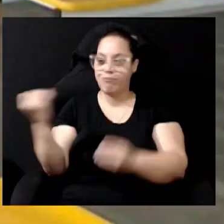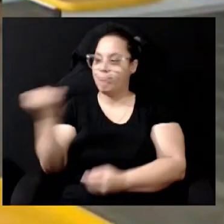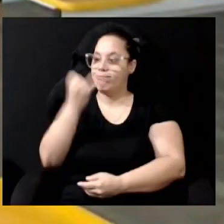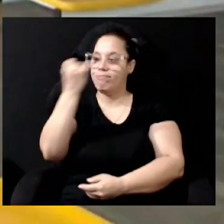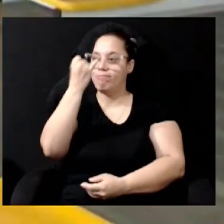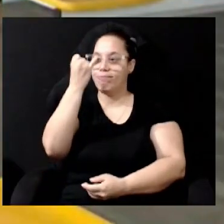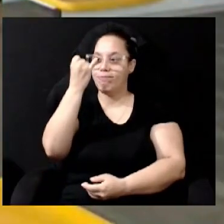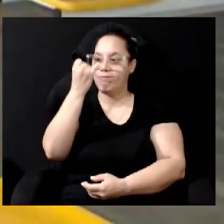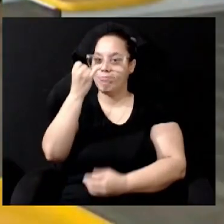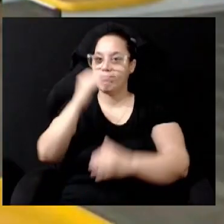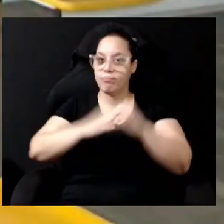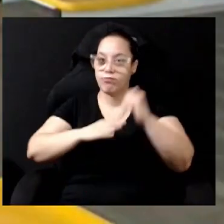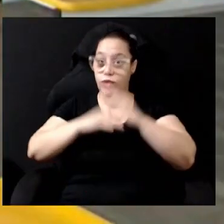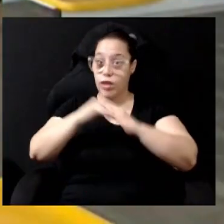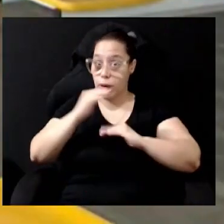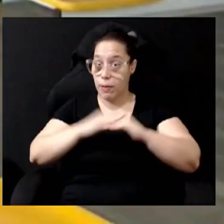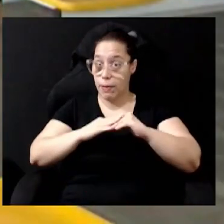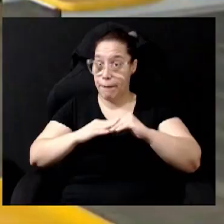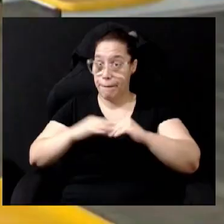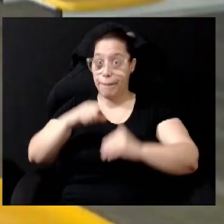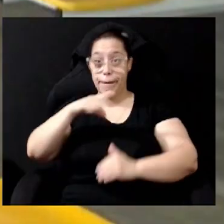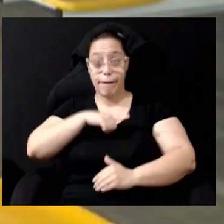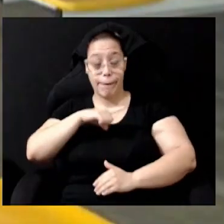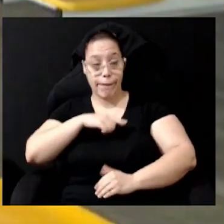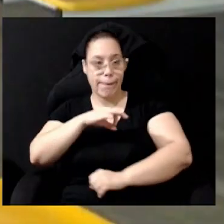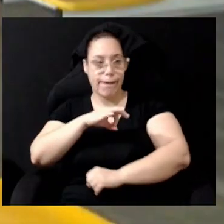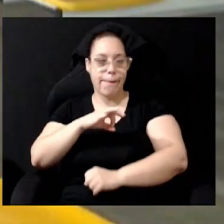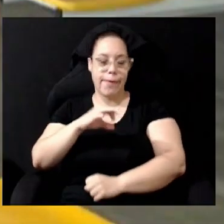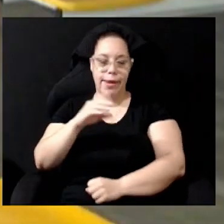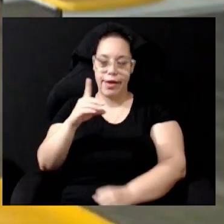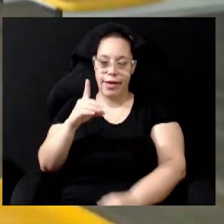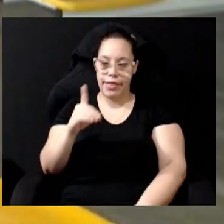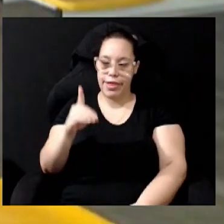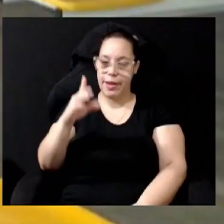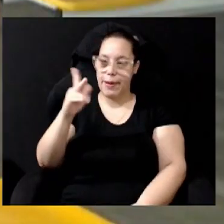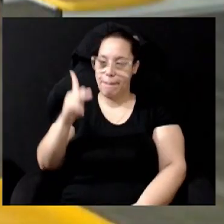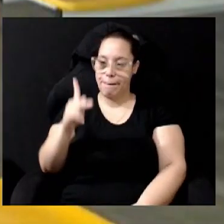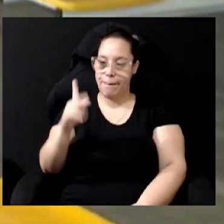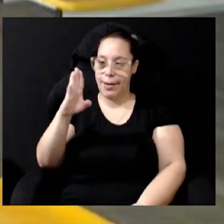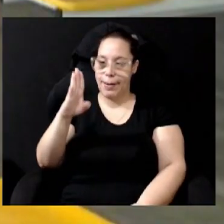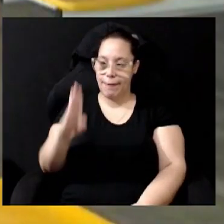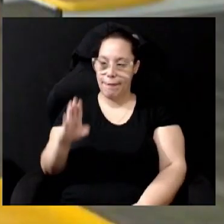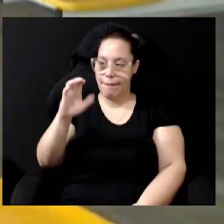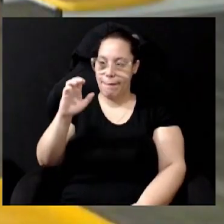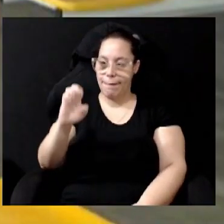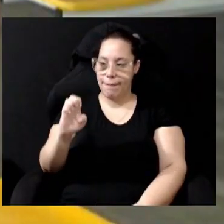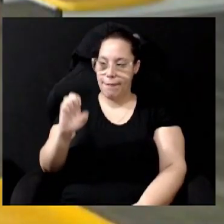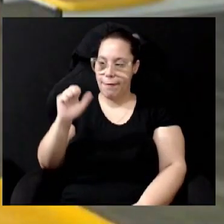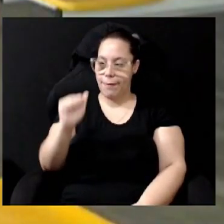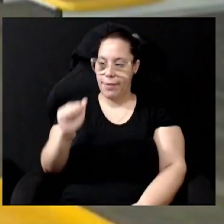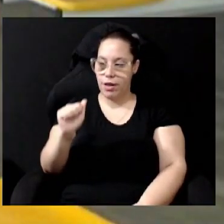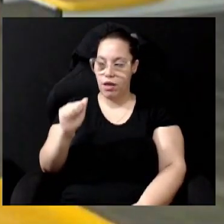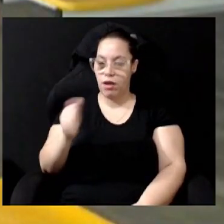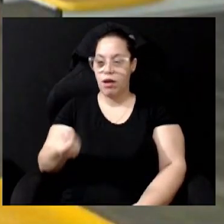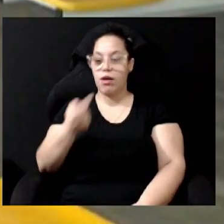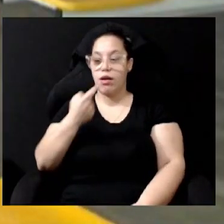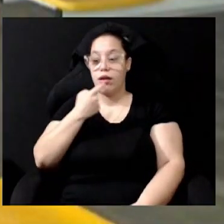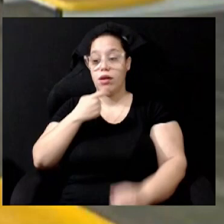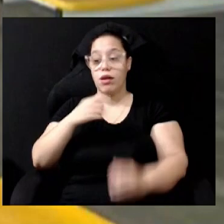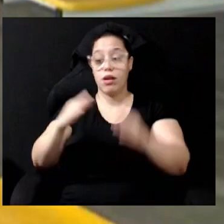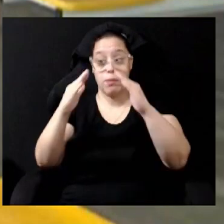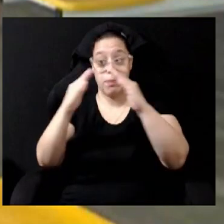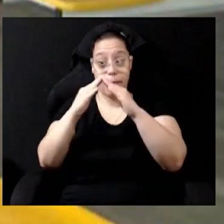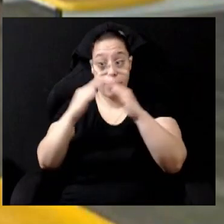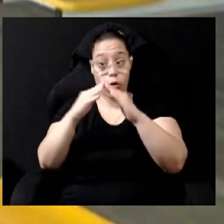serviços que a gente tem do DPBEA, é importante lembrar que é para moradores de Campinas, então precisa sempre estar